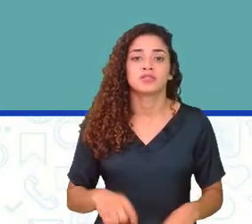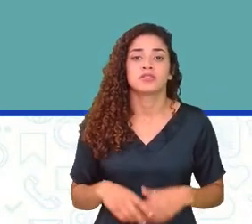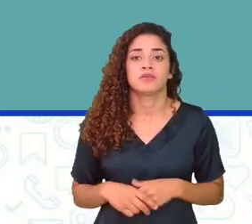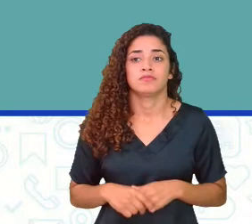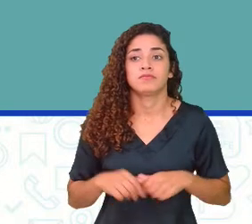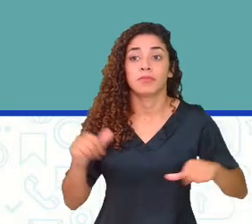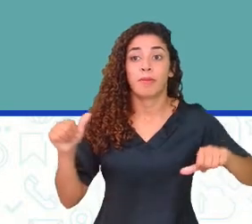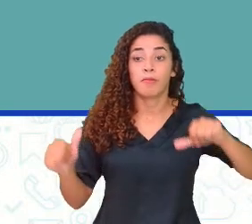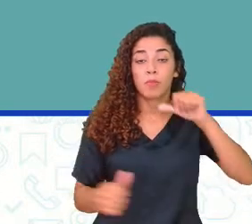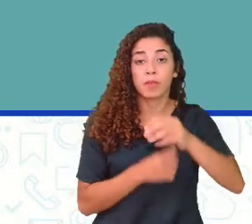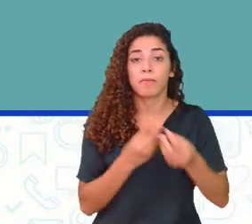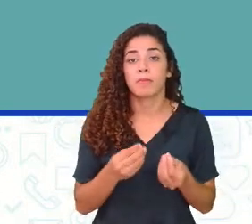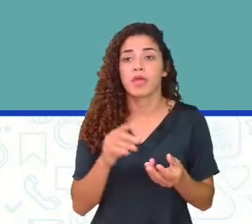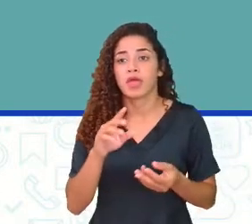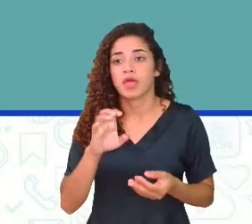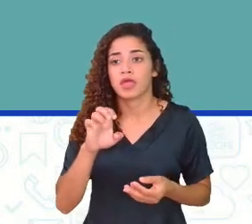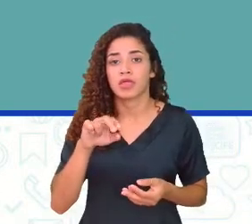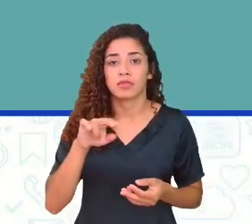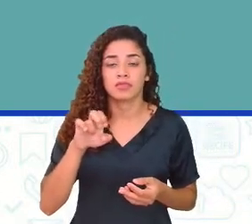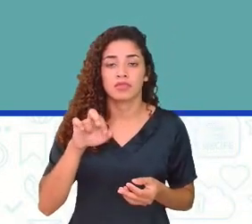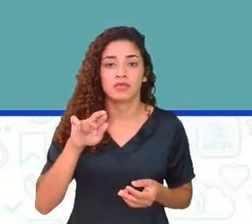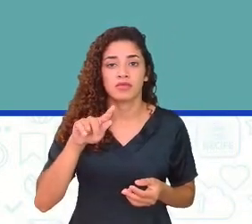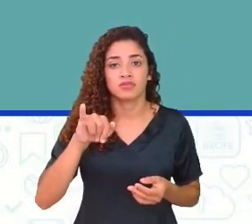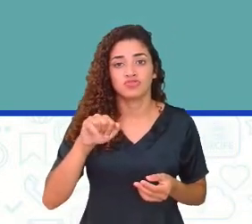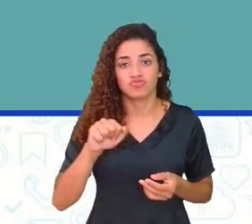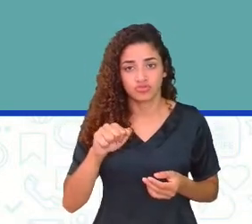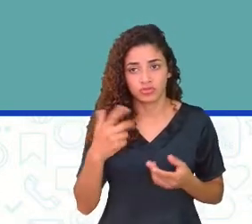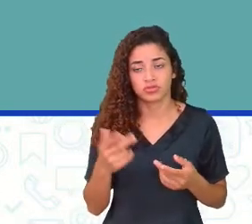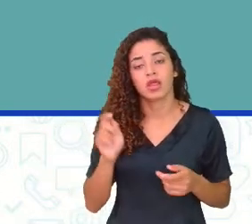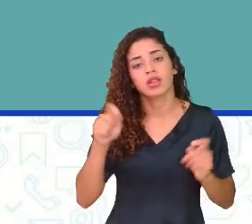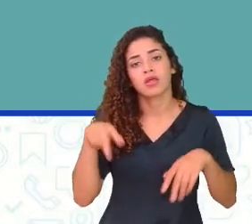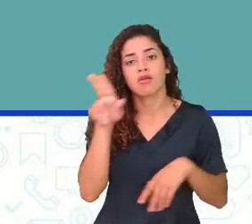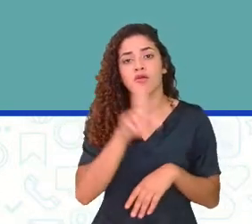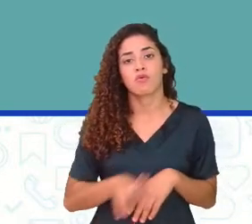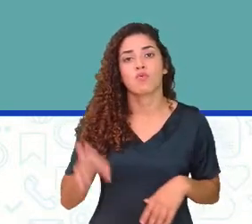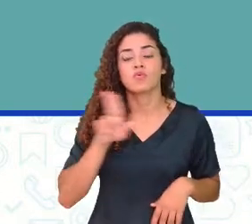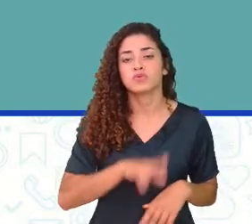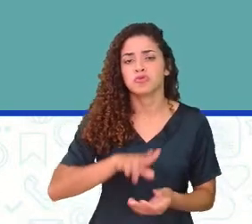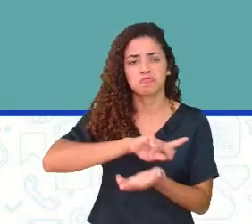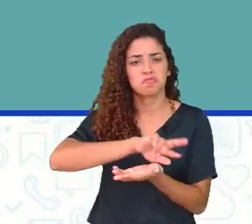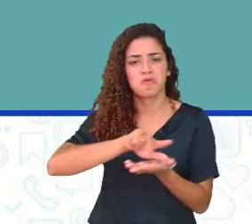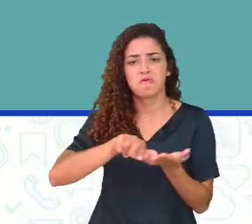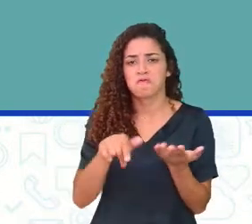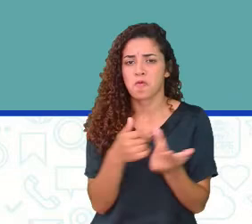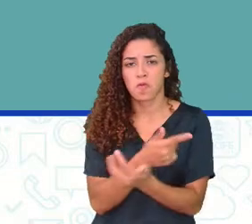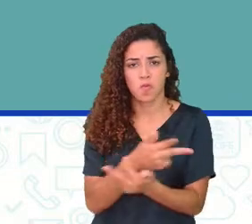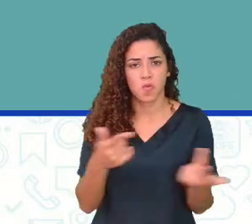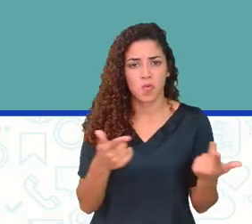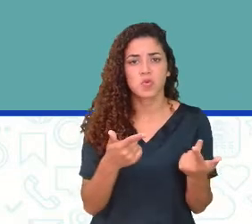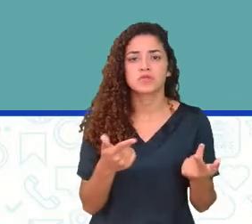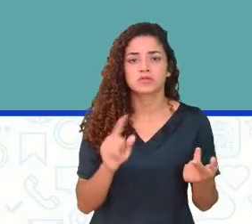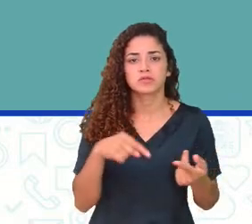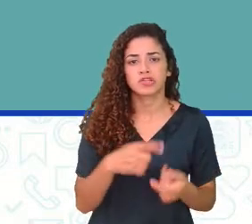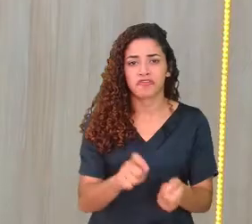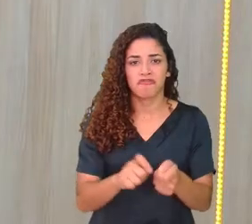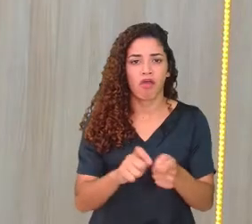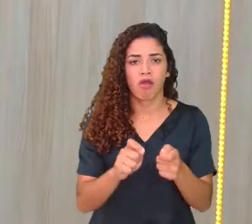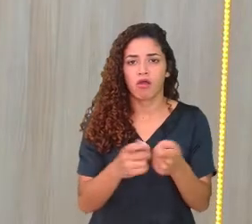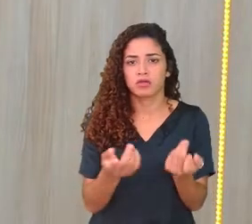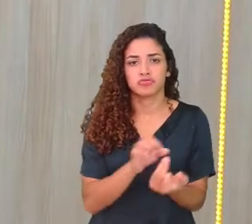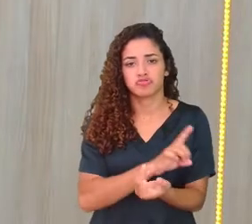em energia e utilizarmos essa energia para várias coisas que realizamos no